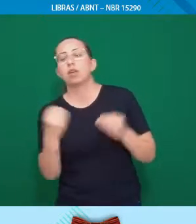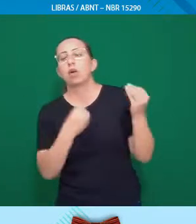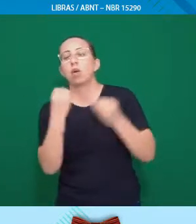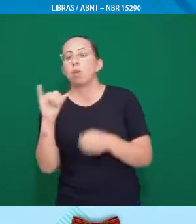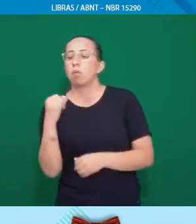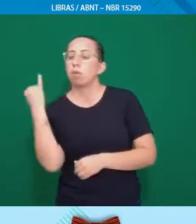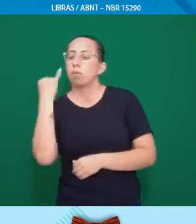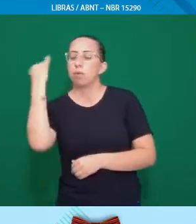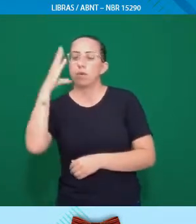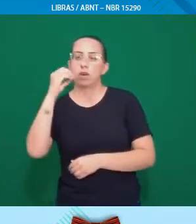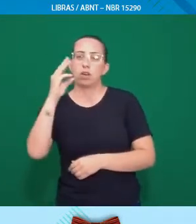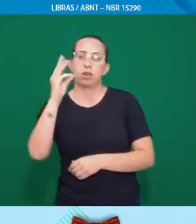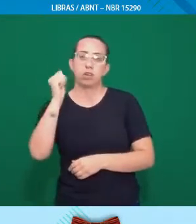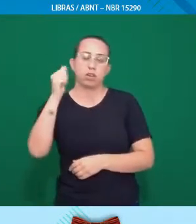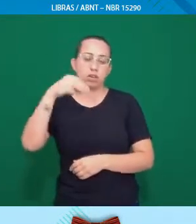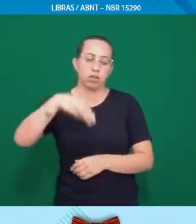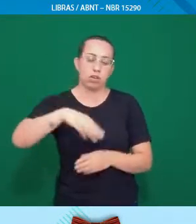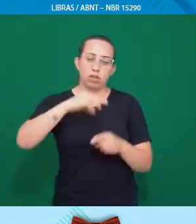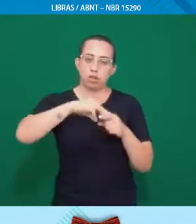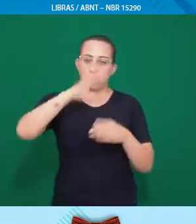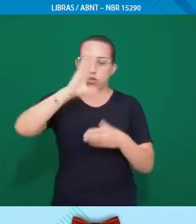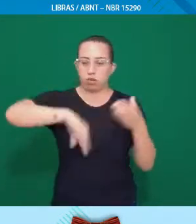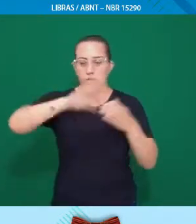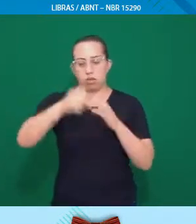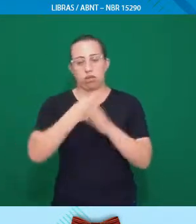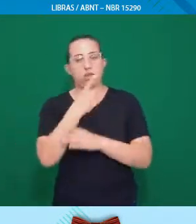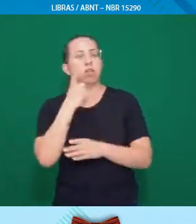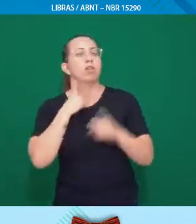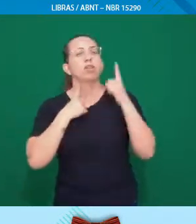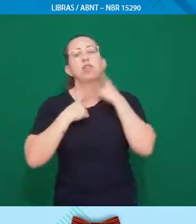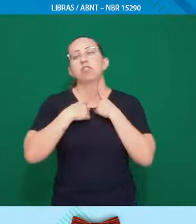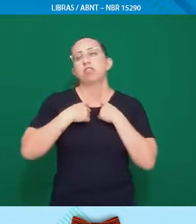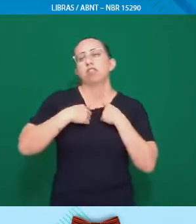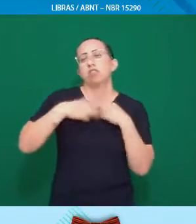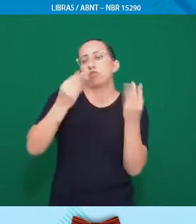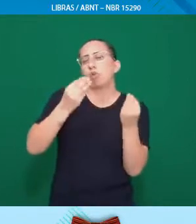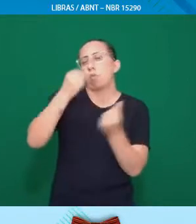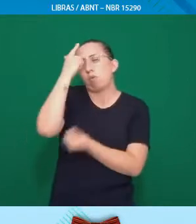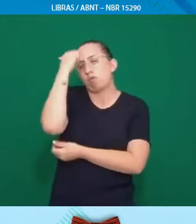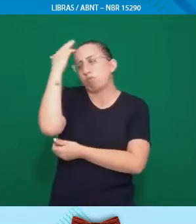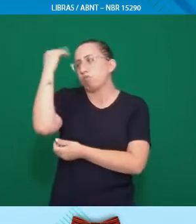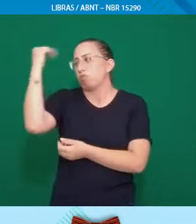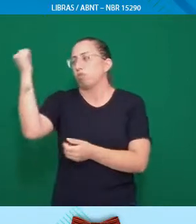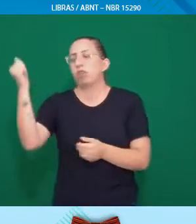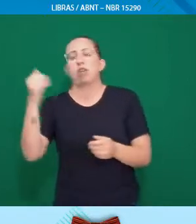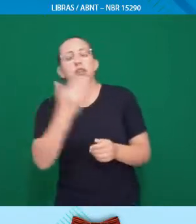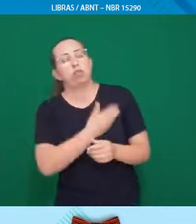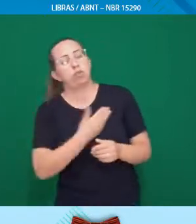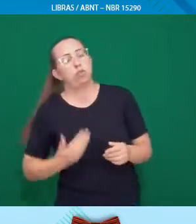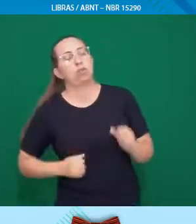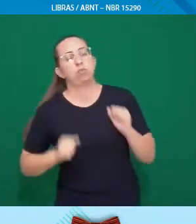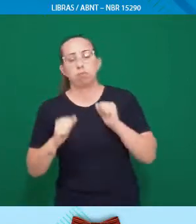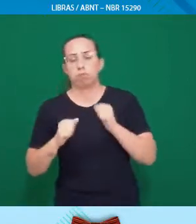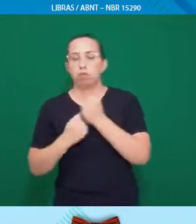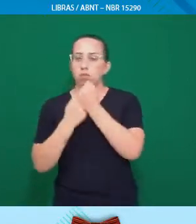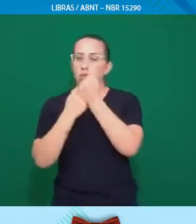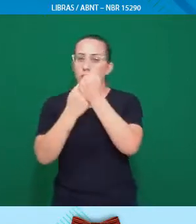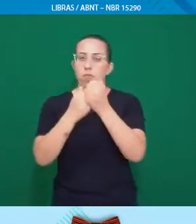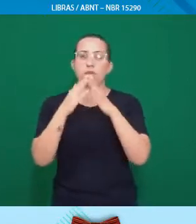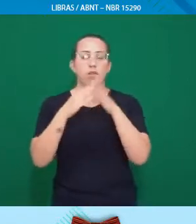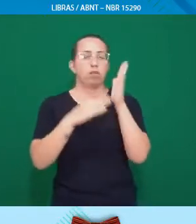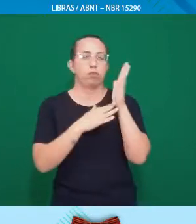família de domínio por município de Campos Novos a gente deseja mais e mais sucesso né e é só tem que apoiar